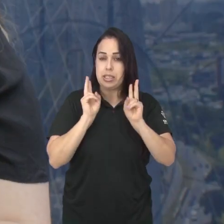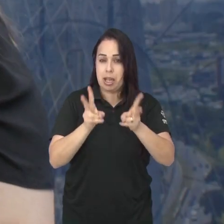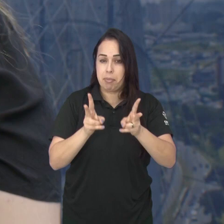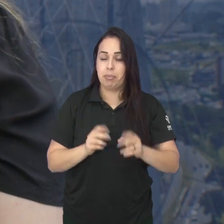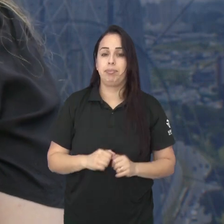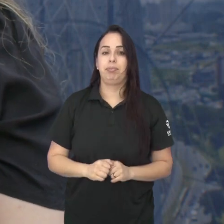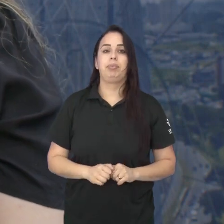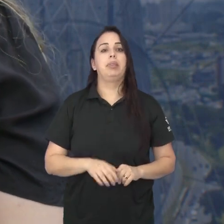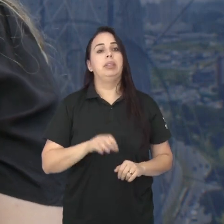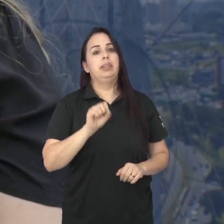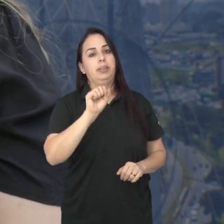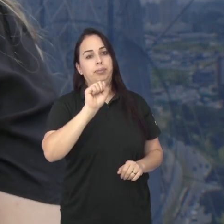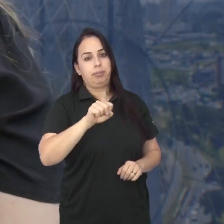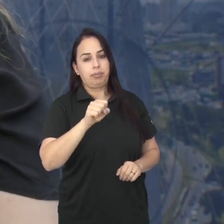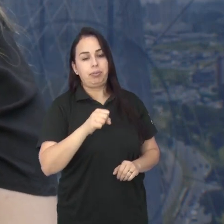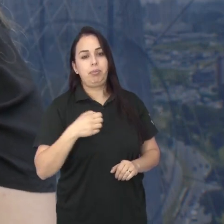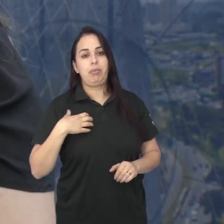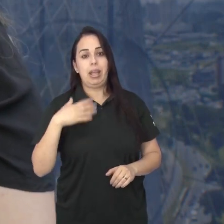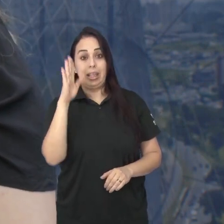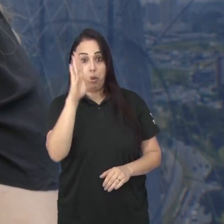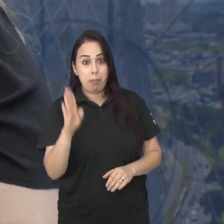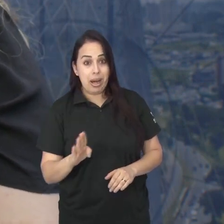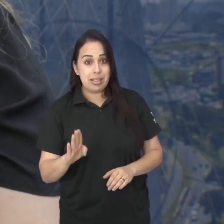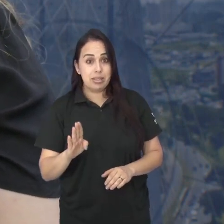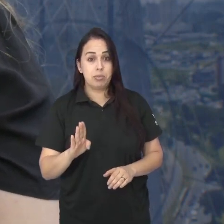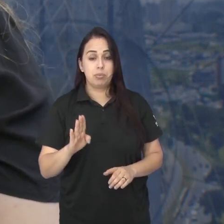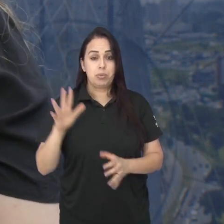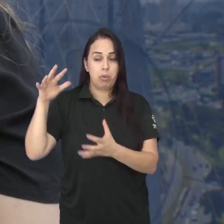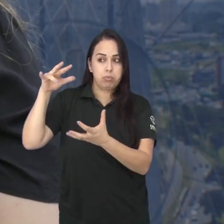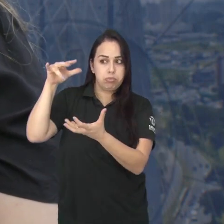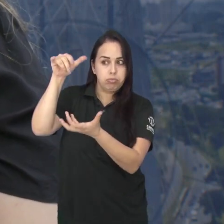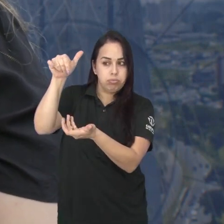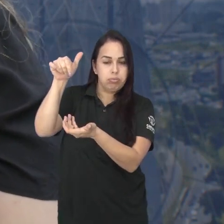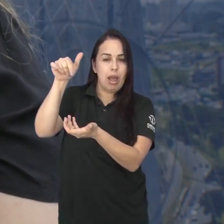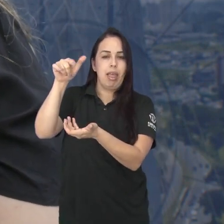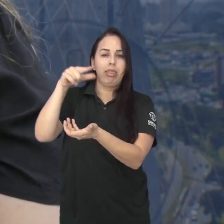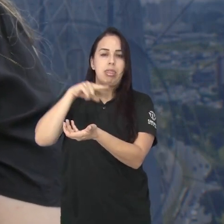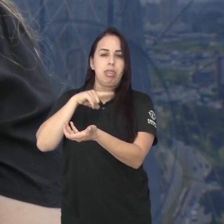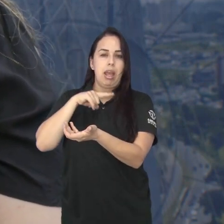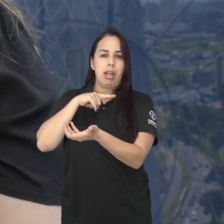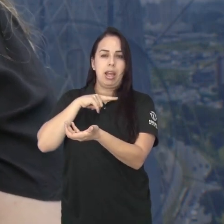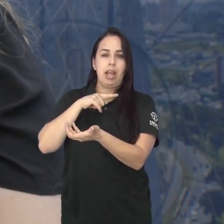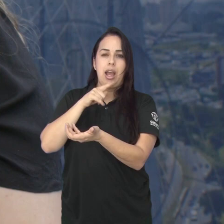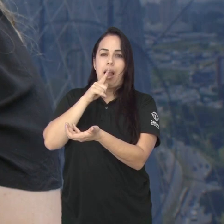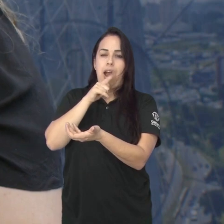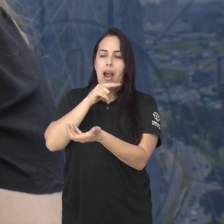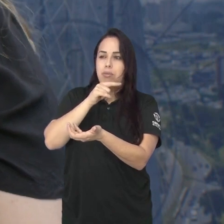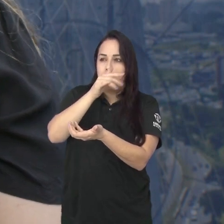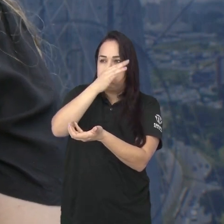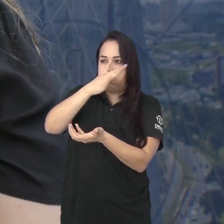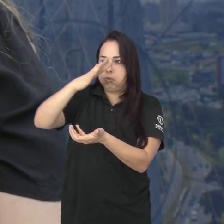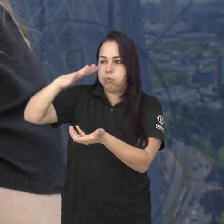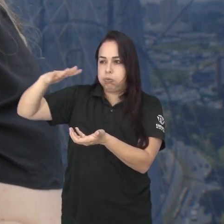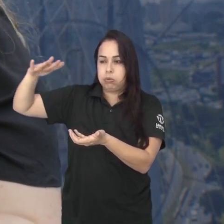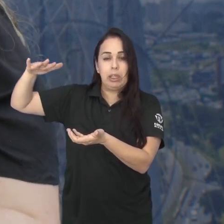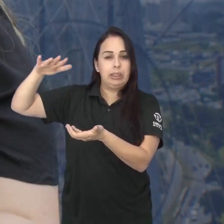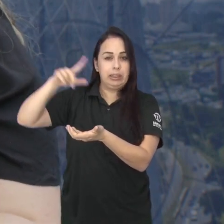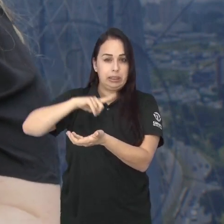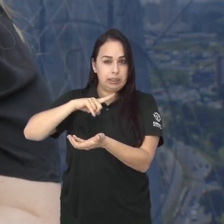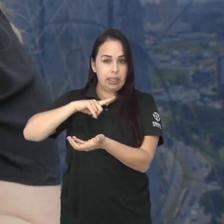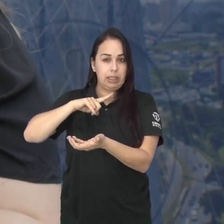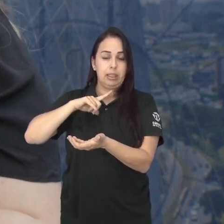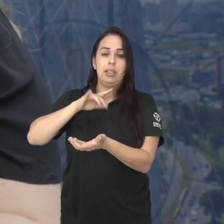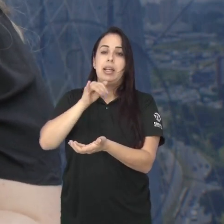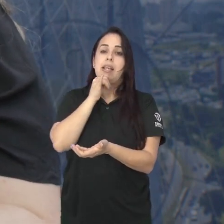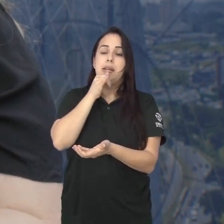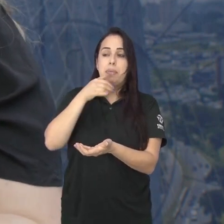tem muita disponibilidade de umidade, O Brasil como um todo, você tem muita umidade. E aí a gente também,